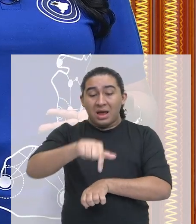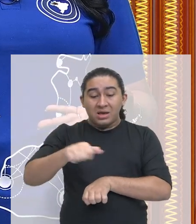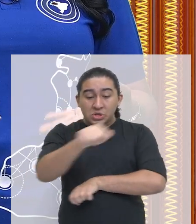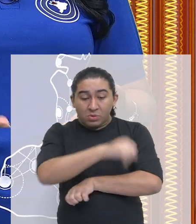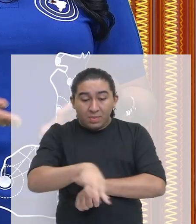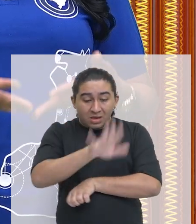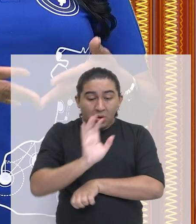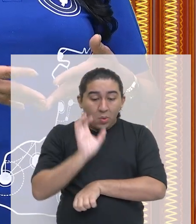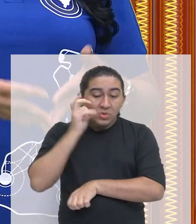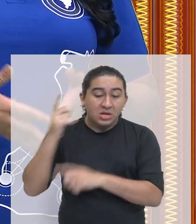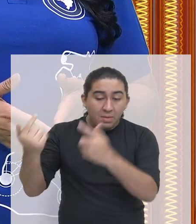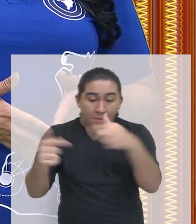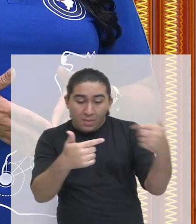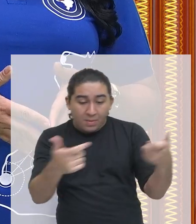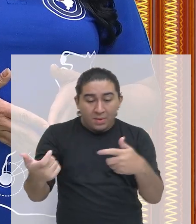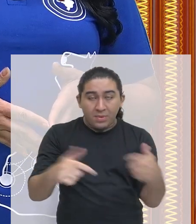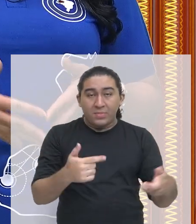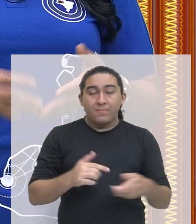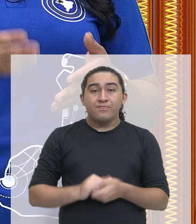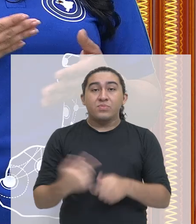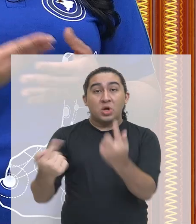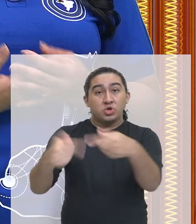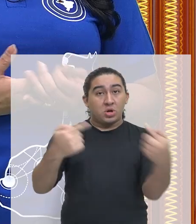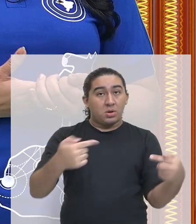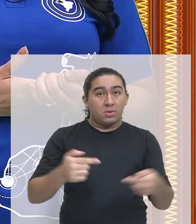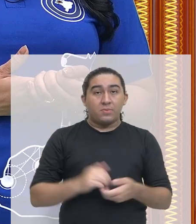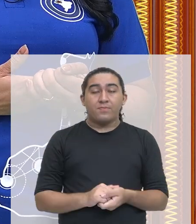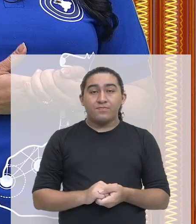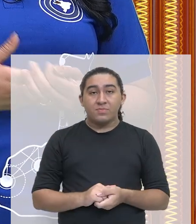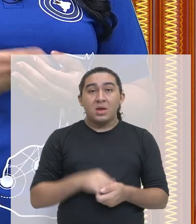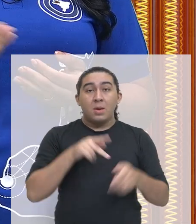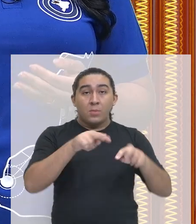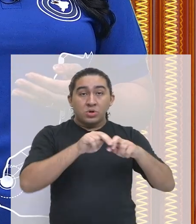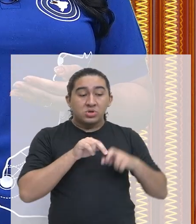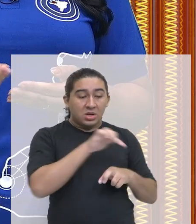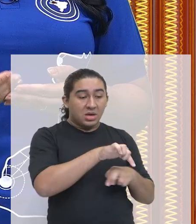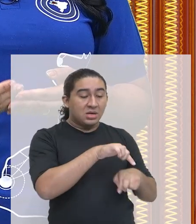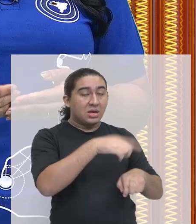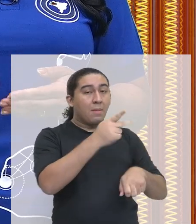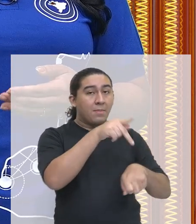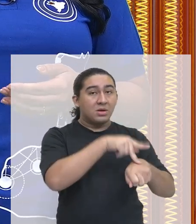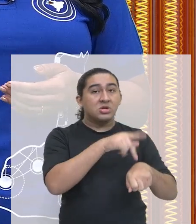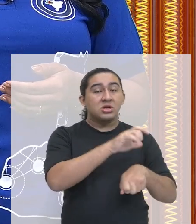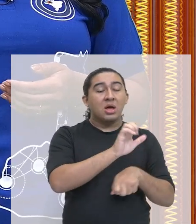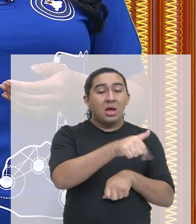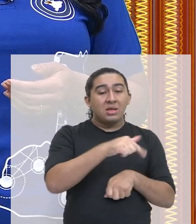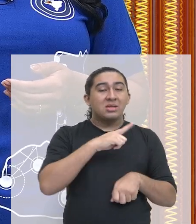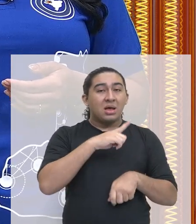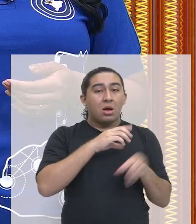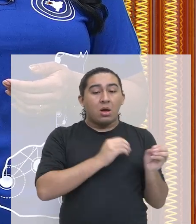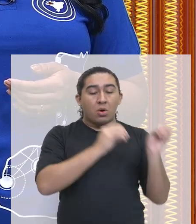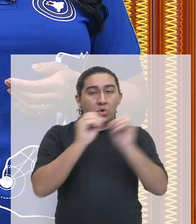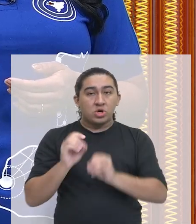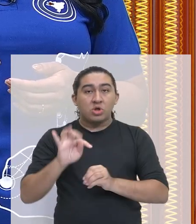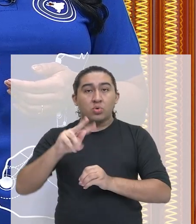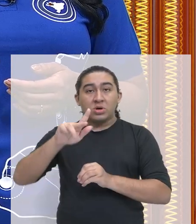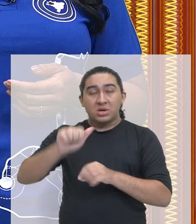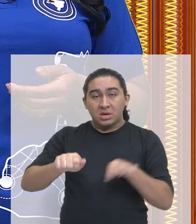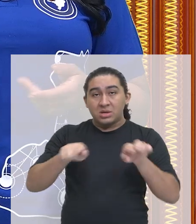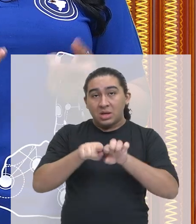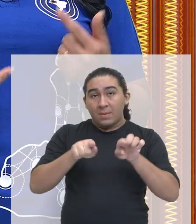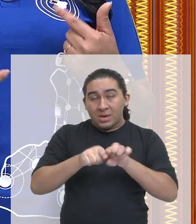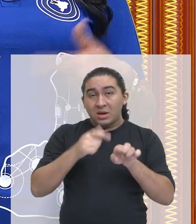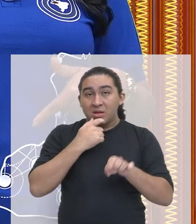palco da Guerra Fria. E, nesse contexto, os Estados Unidos vão instalar mísseis nucleares na Turquia, Inglaterra e